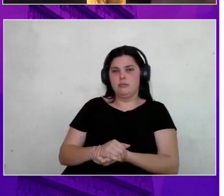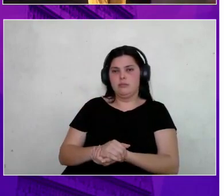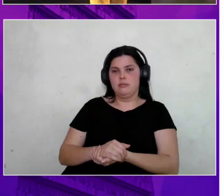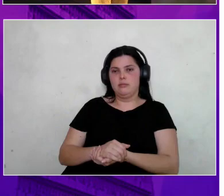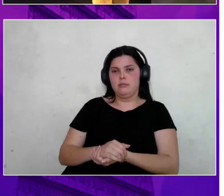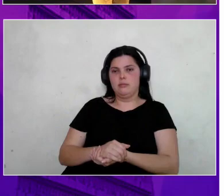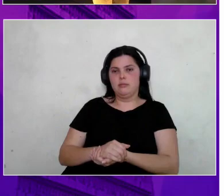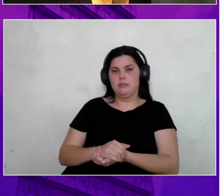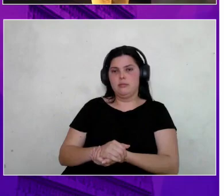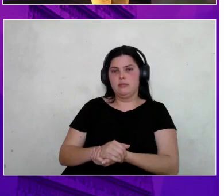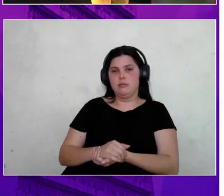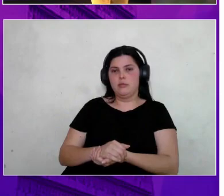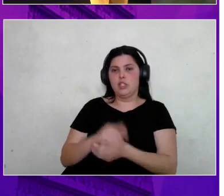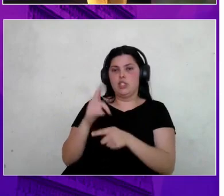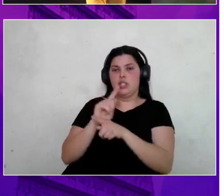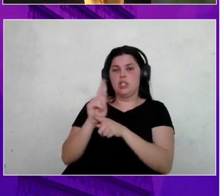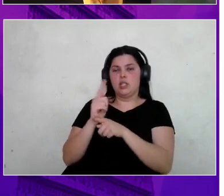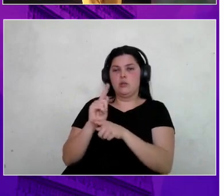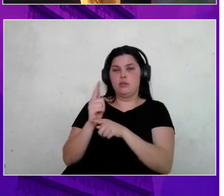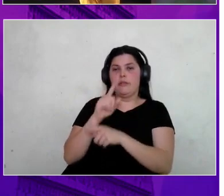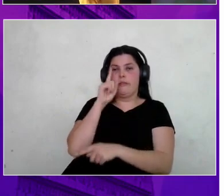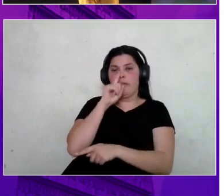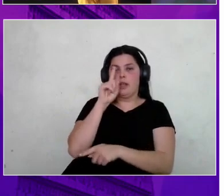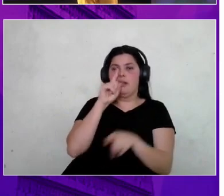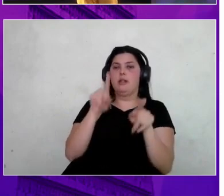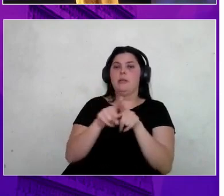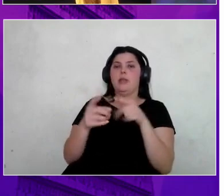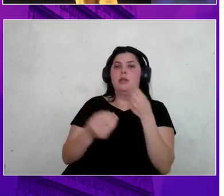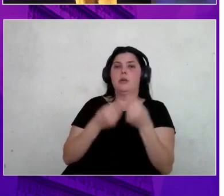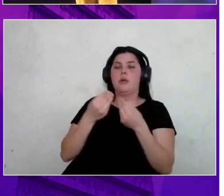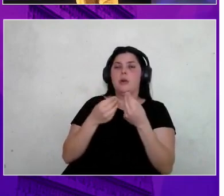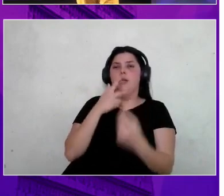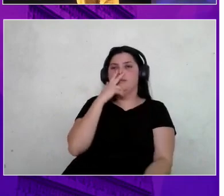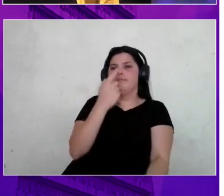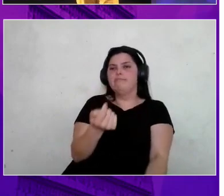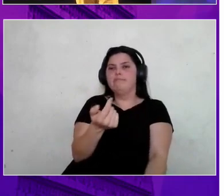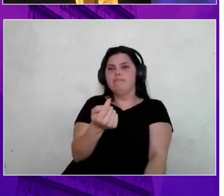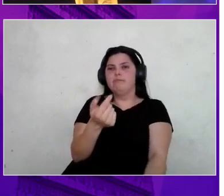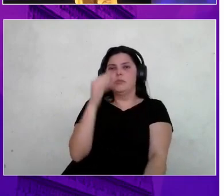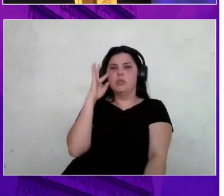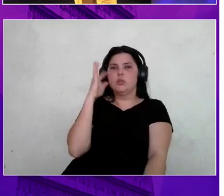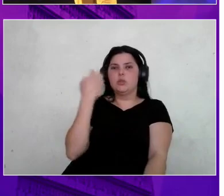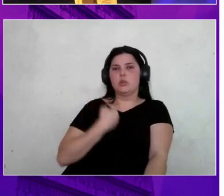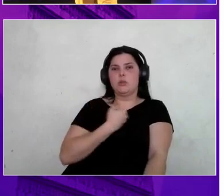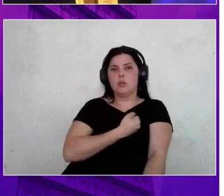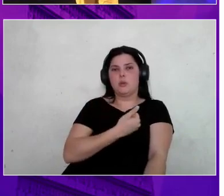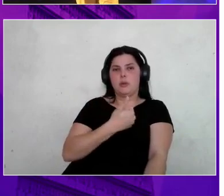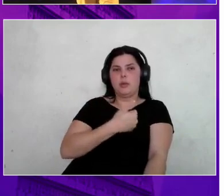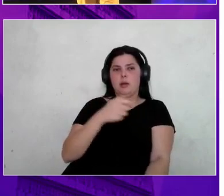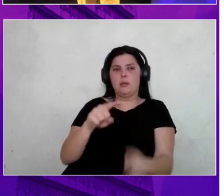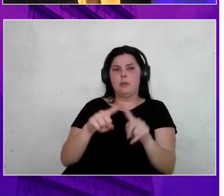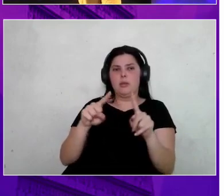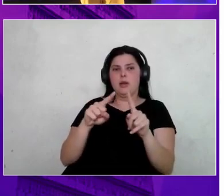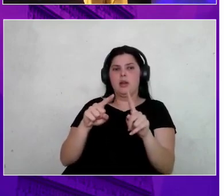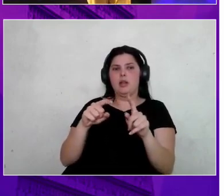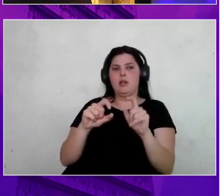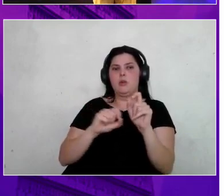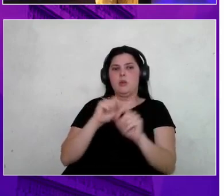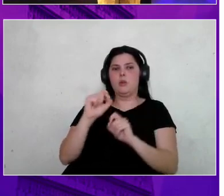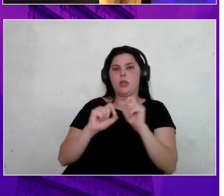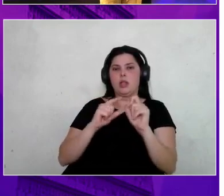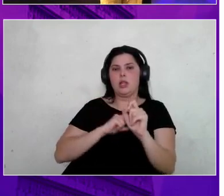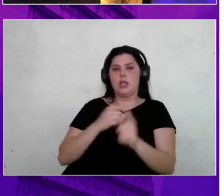A gestão de falhas também funciona muito semelhante à solução 1, só que agora ligeiramente com o Azure Function,